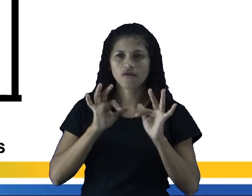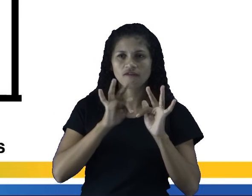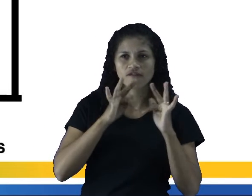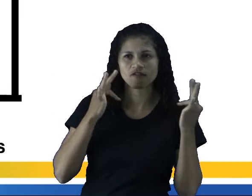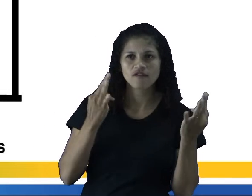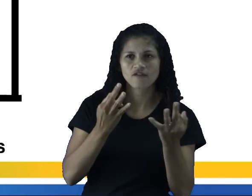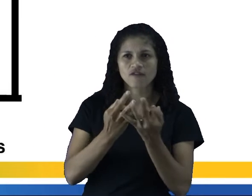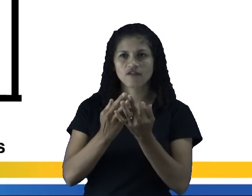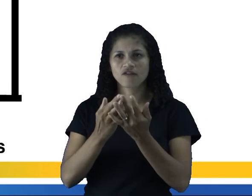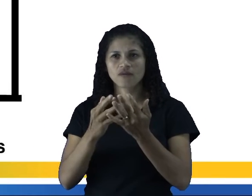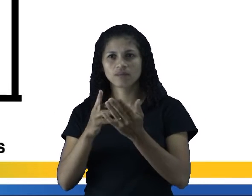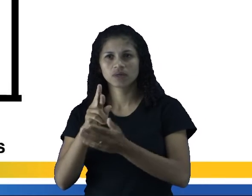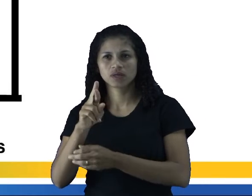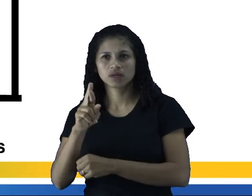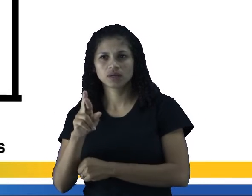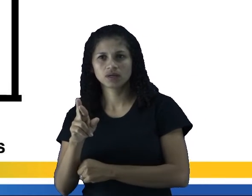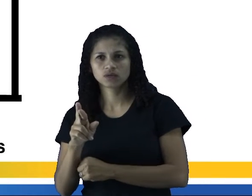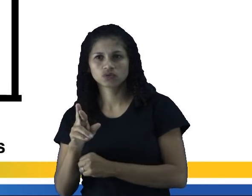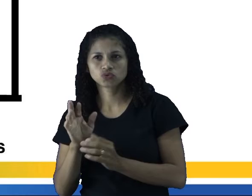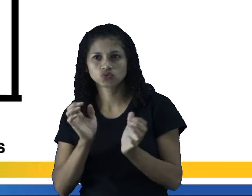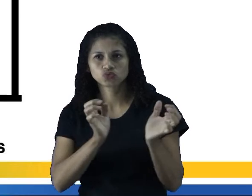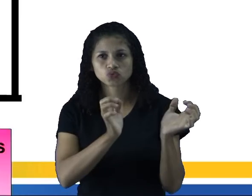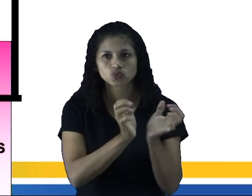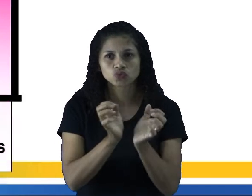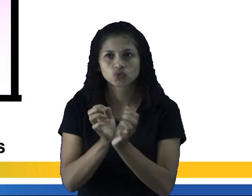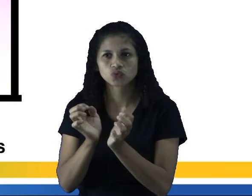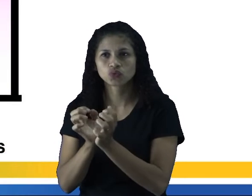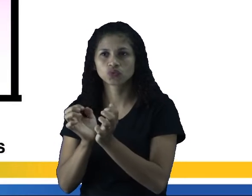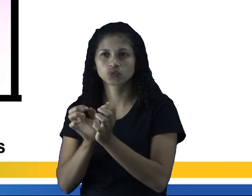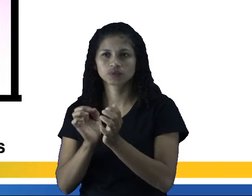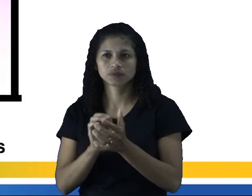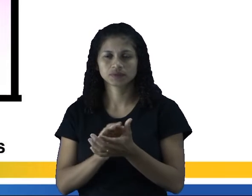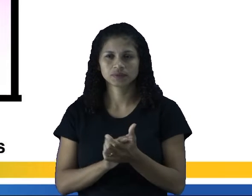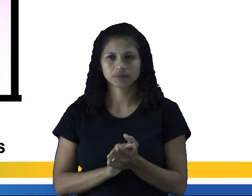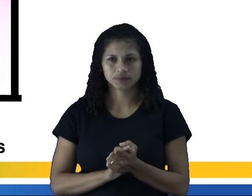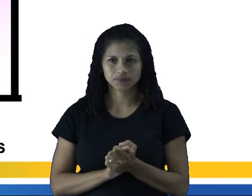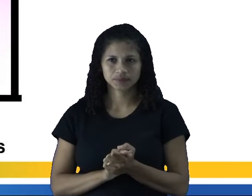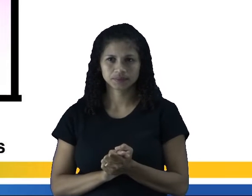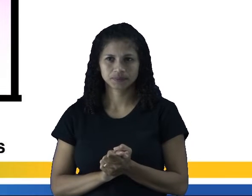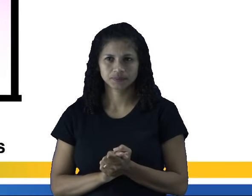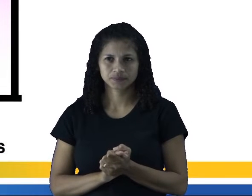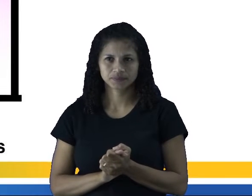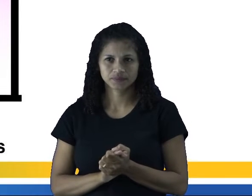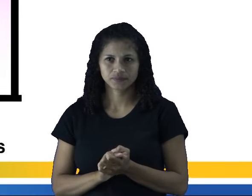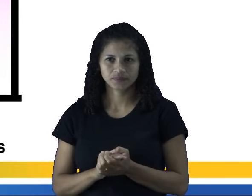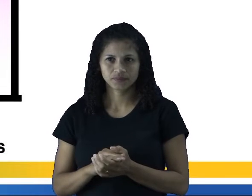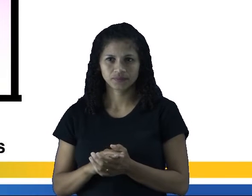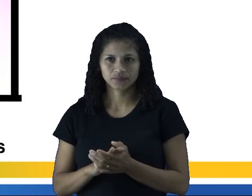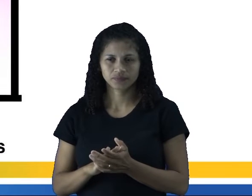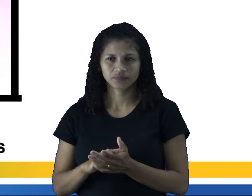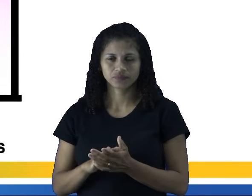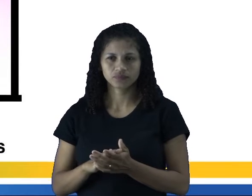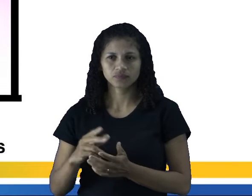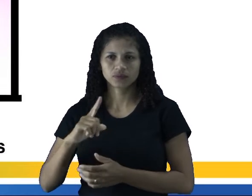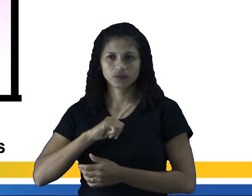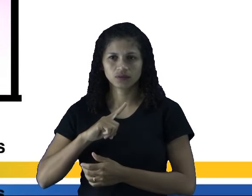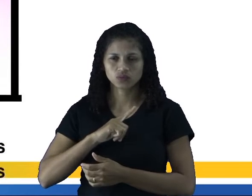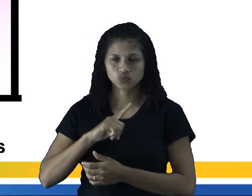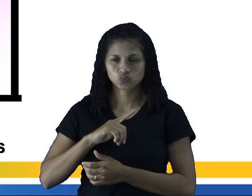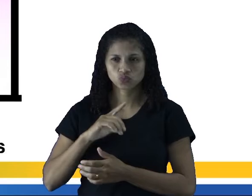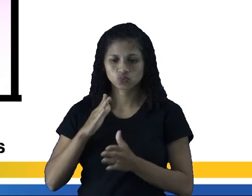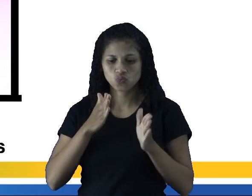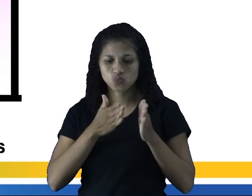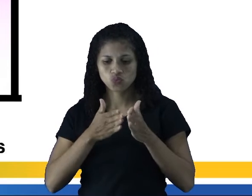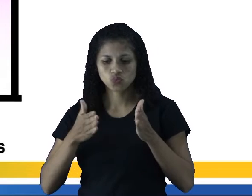os calcogênios, os halogênios e por último ali os gases nobres, né? Aqui no meio a gente tem os elementos de